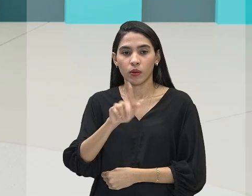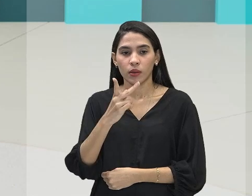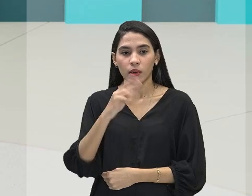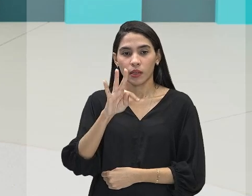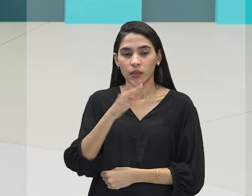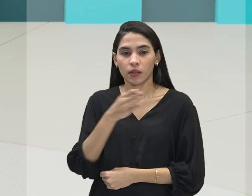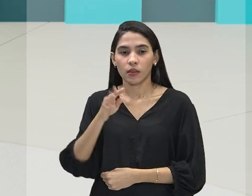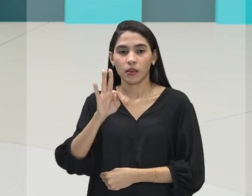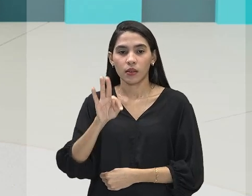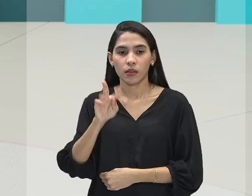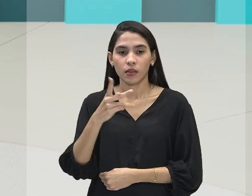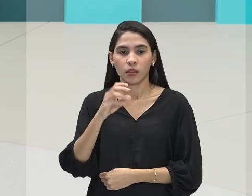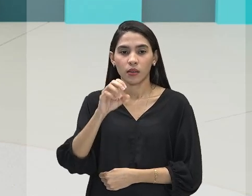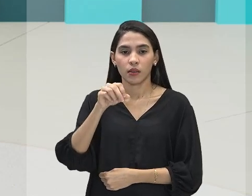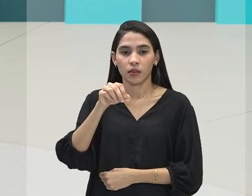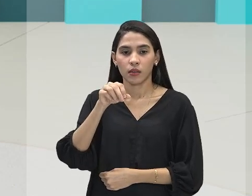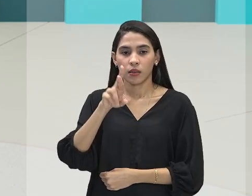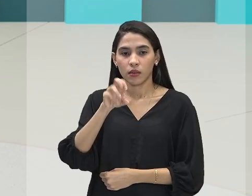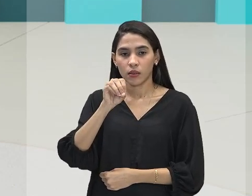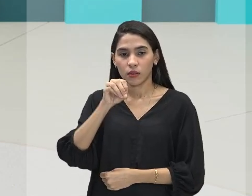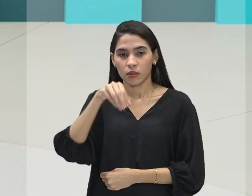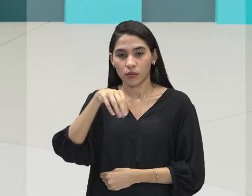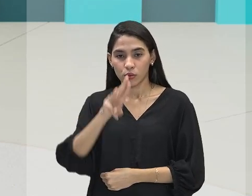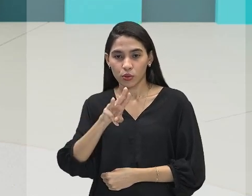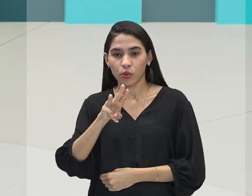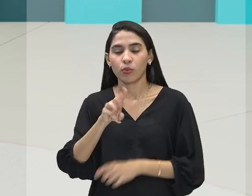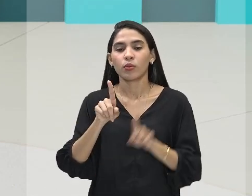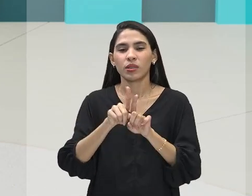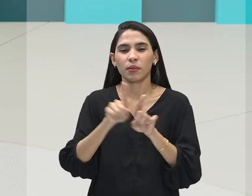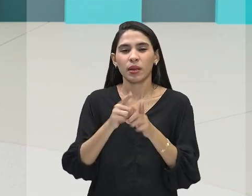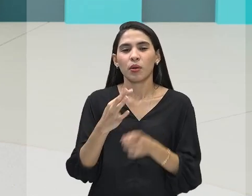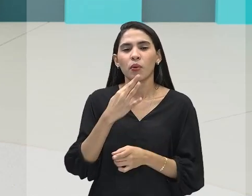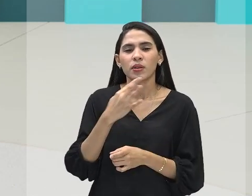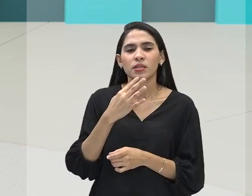parecido com o arremesso de martelo, que conhecemos.